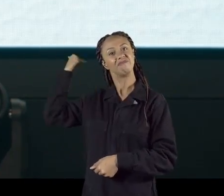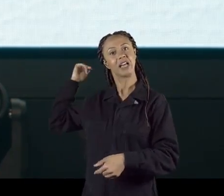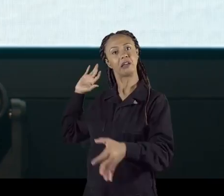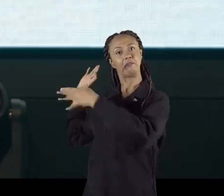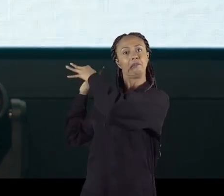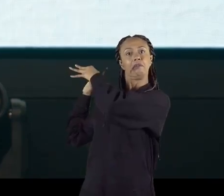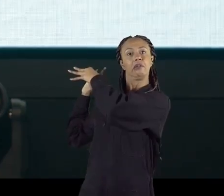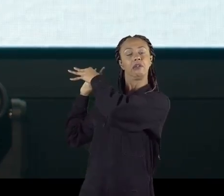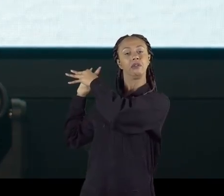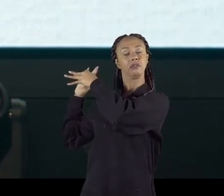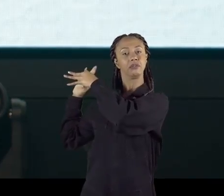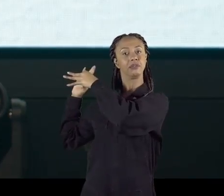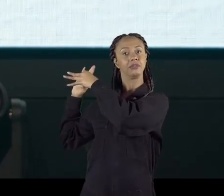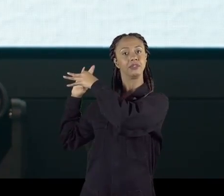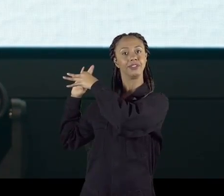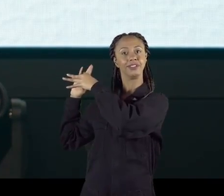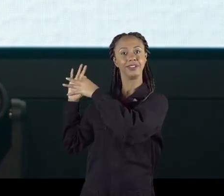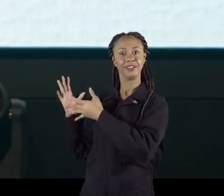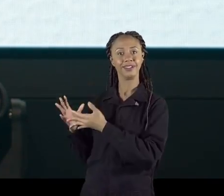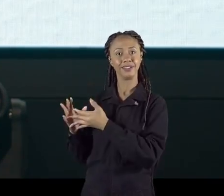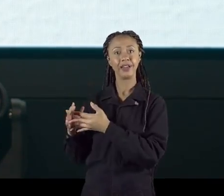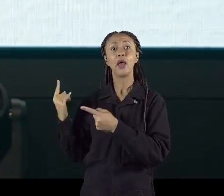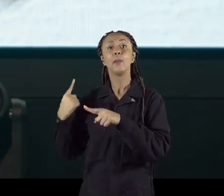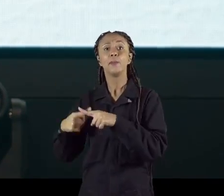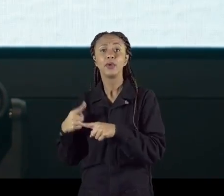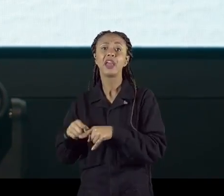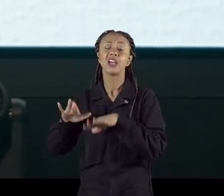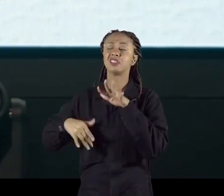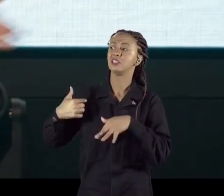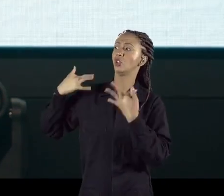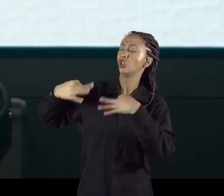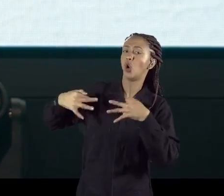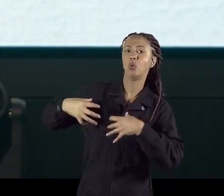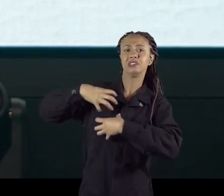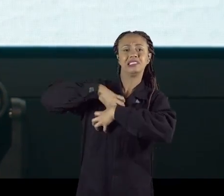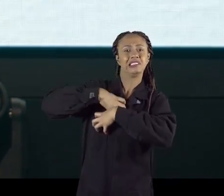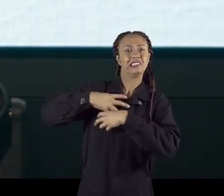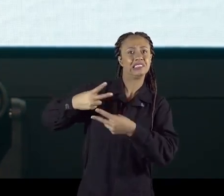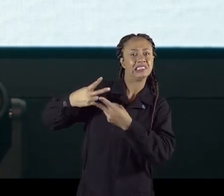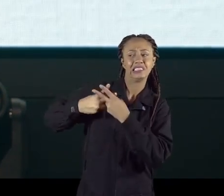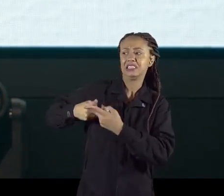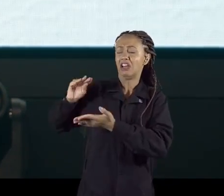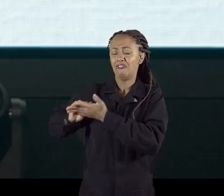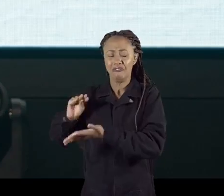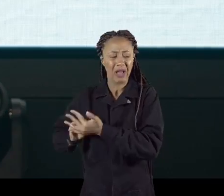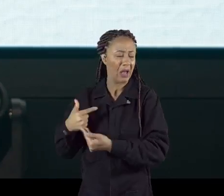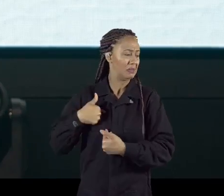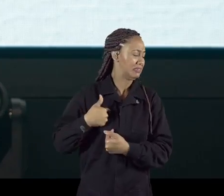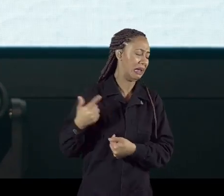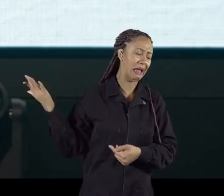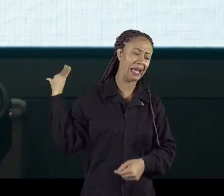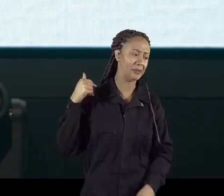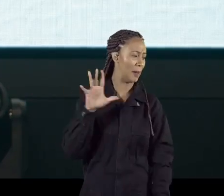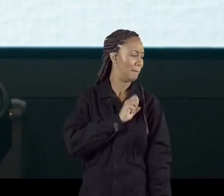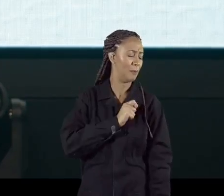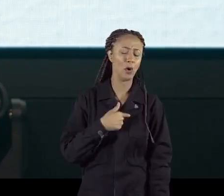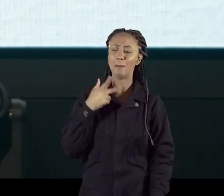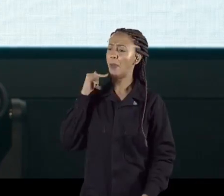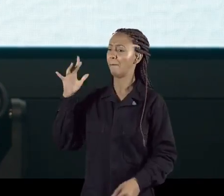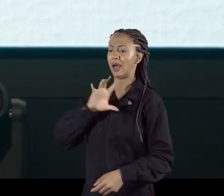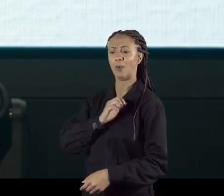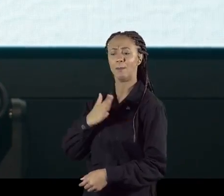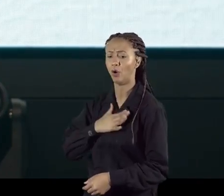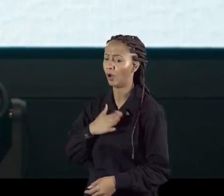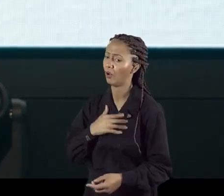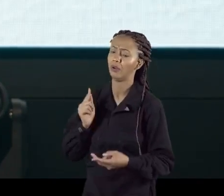outros ficam presos no passado por quê Porque tão cheio de amarras de feridas de LED lacunas que eu não fui amada doido eu